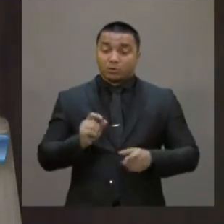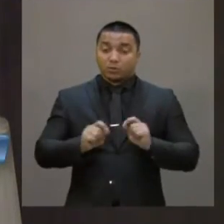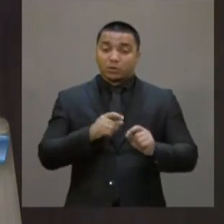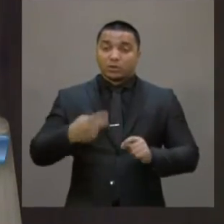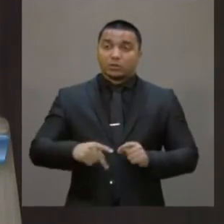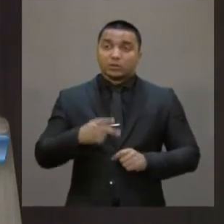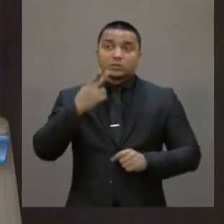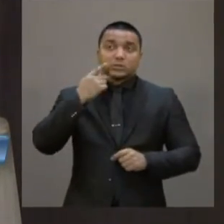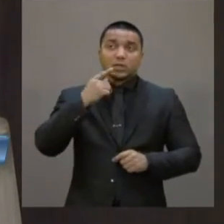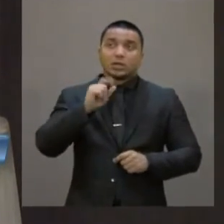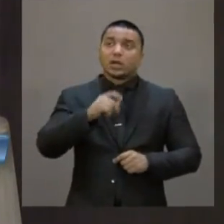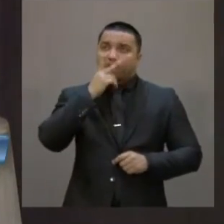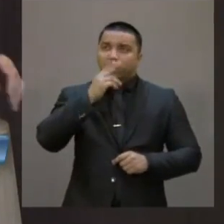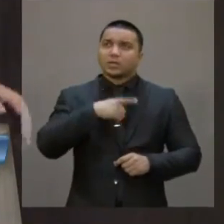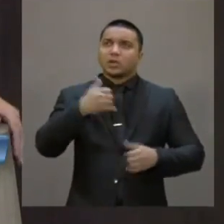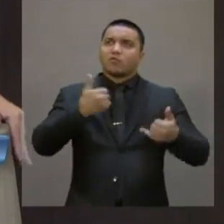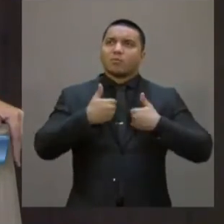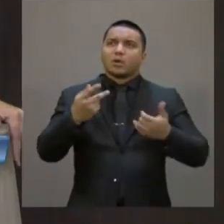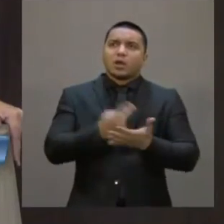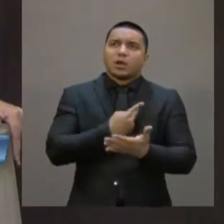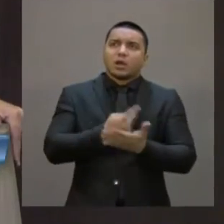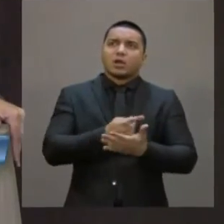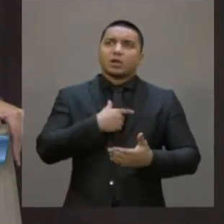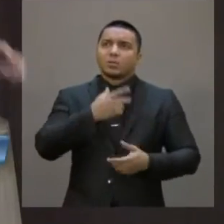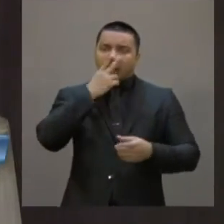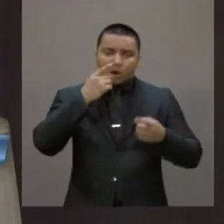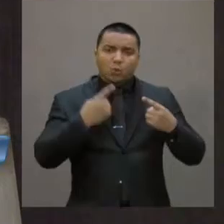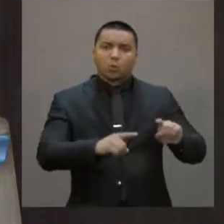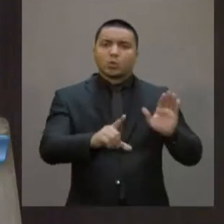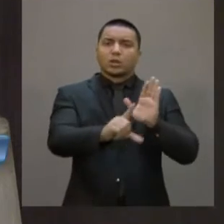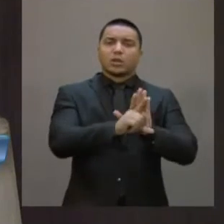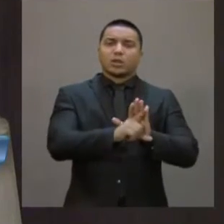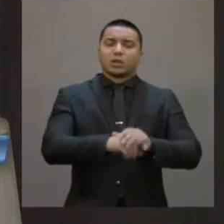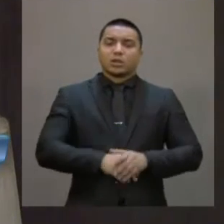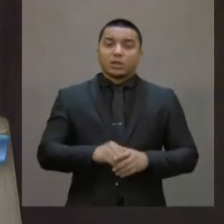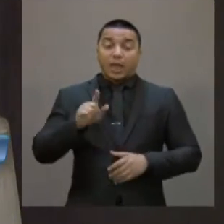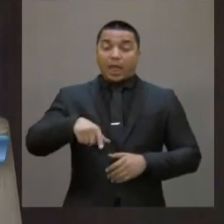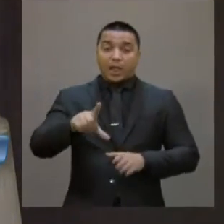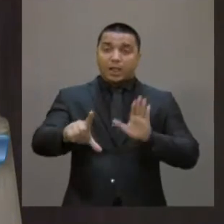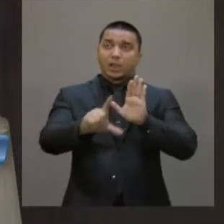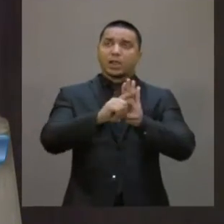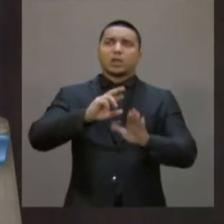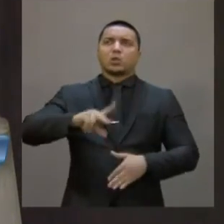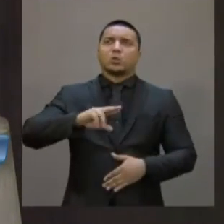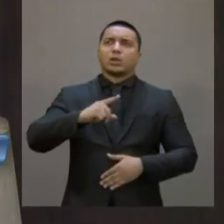cearense. Desinformação, atacando a lei, dizendo que a lei não